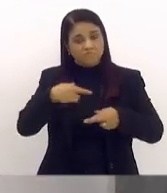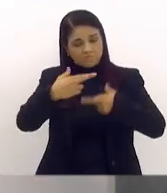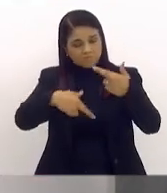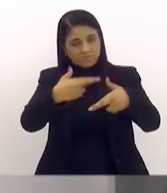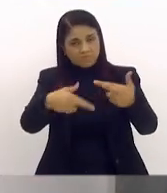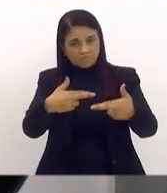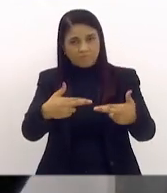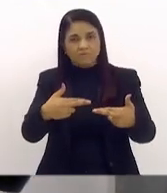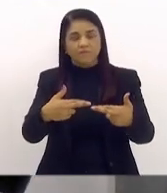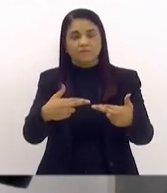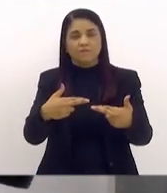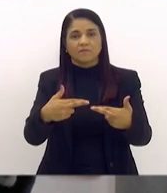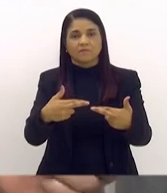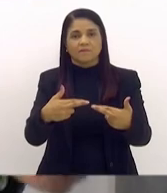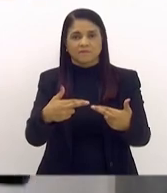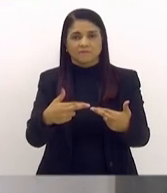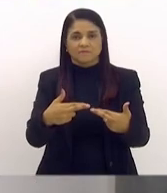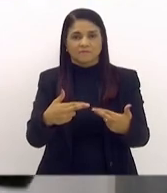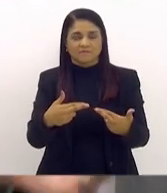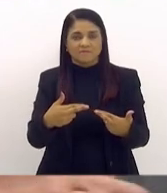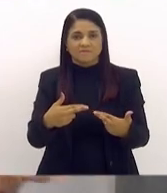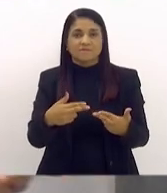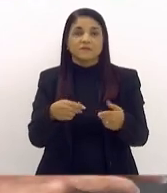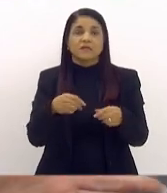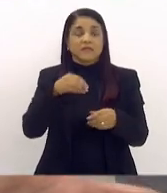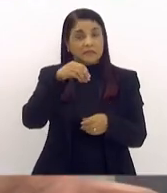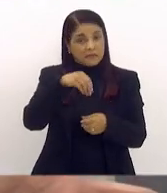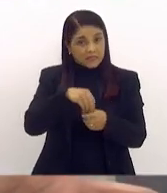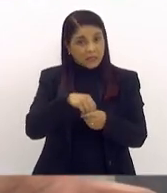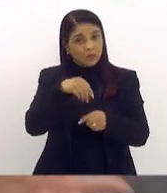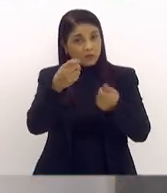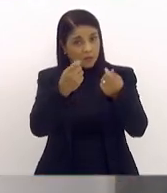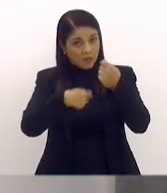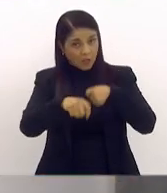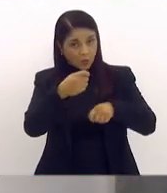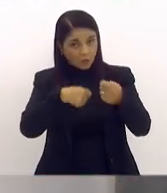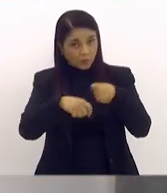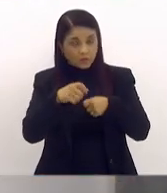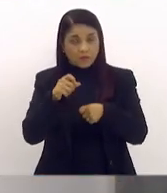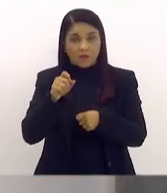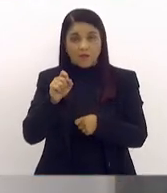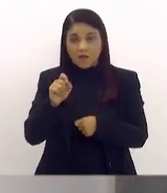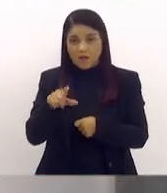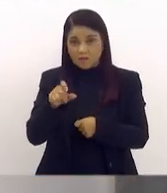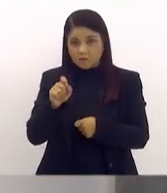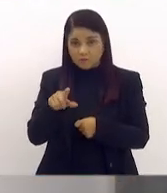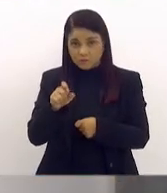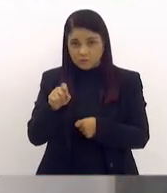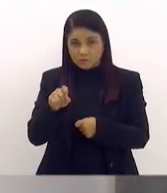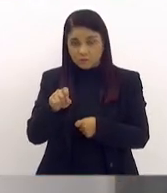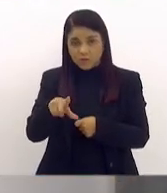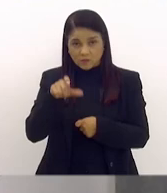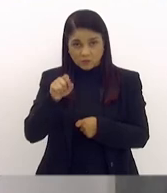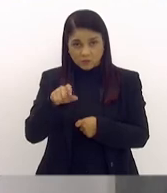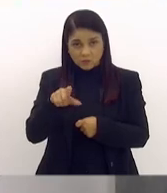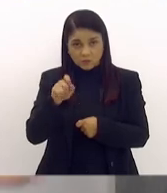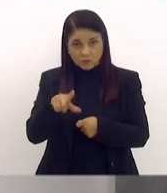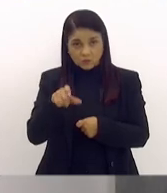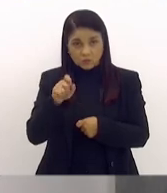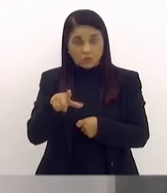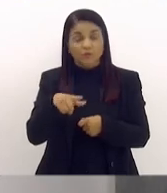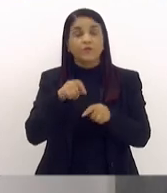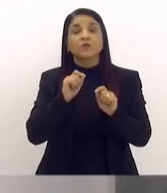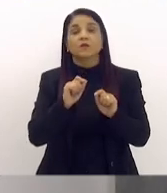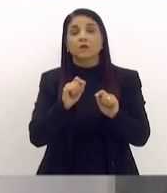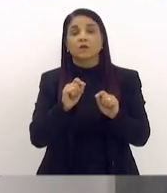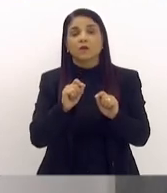fechando aquilo que é preconizado dentro da economia azul que é a economia circular né a